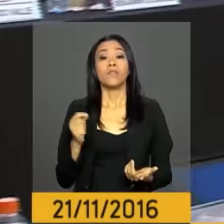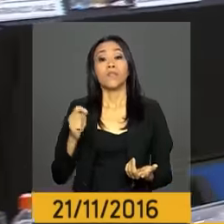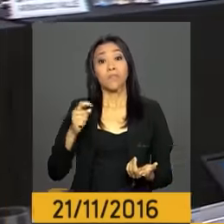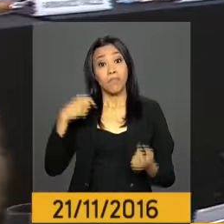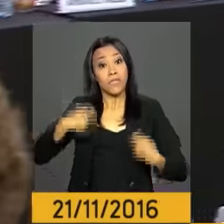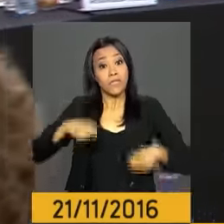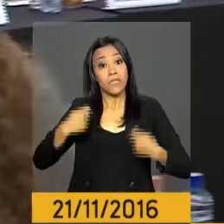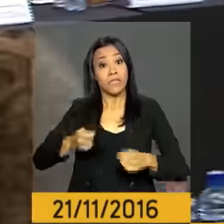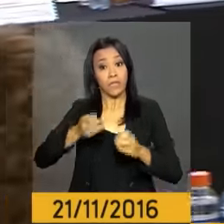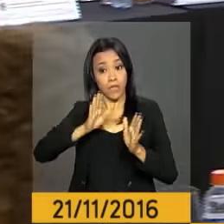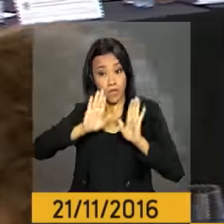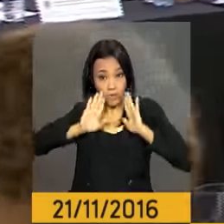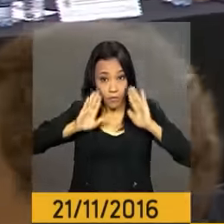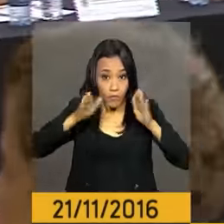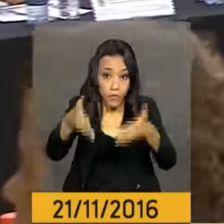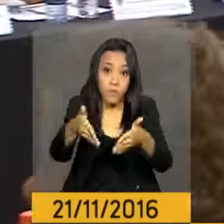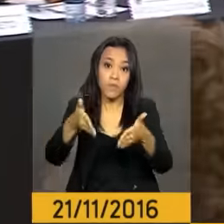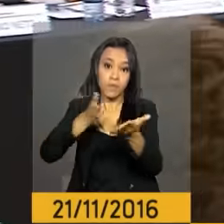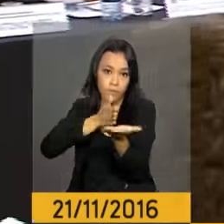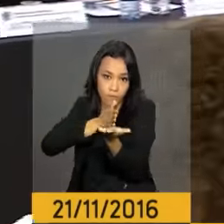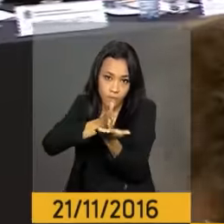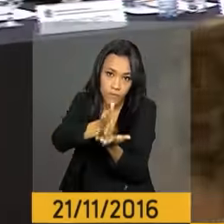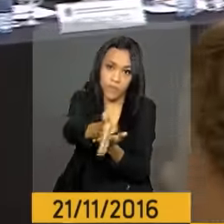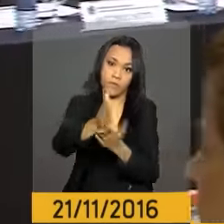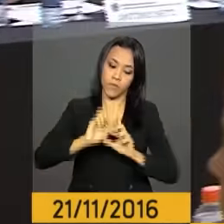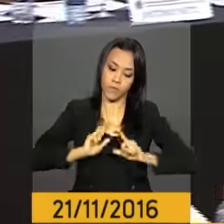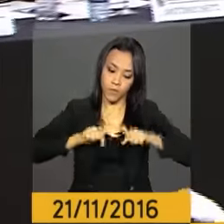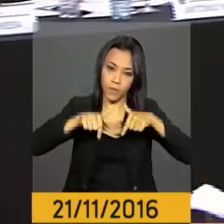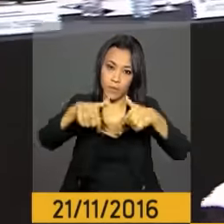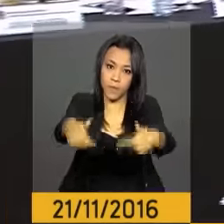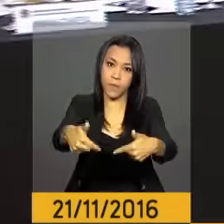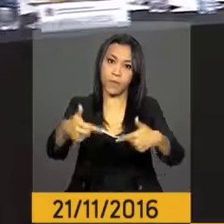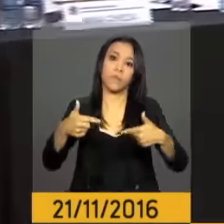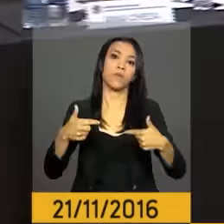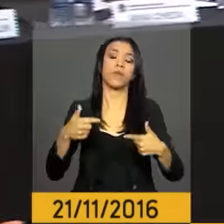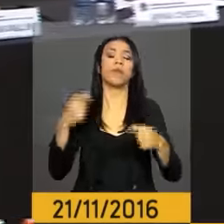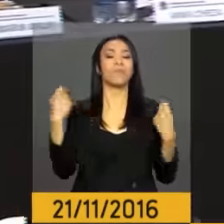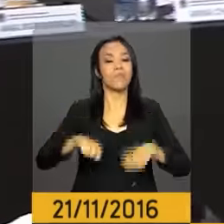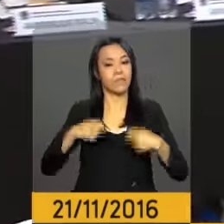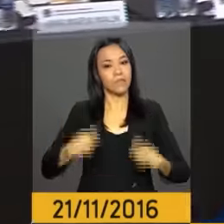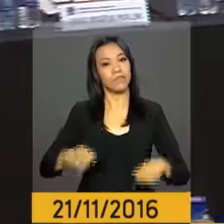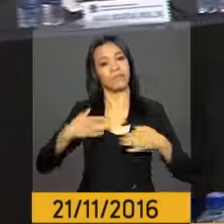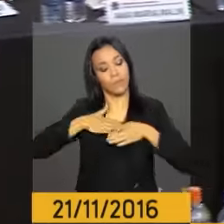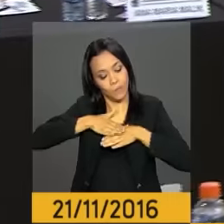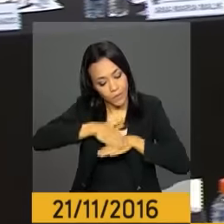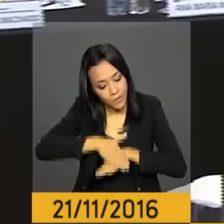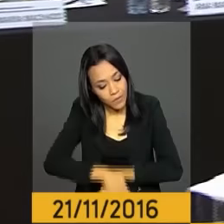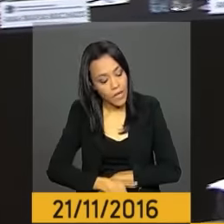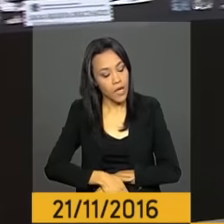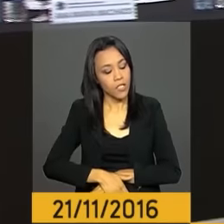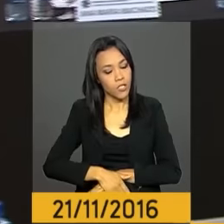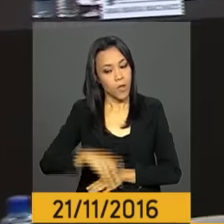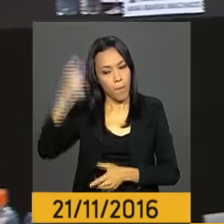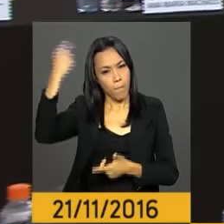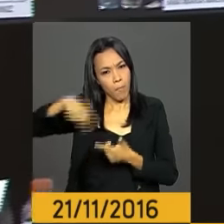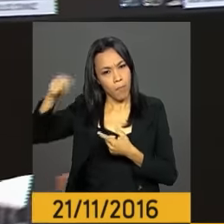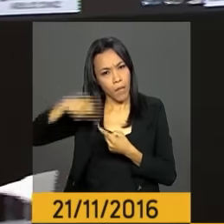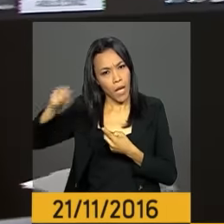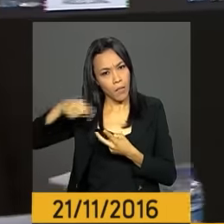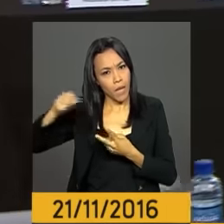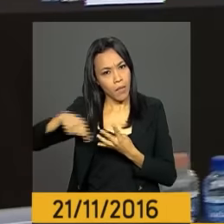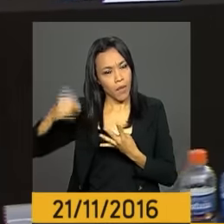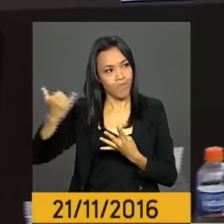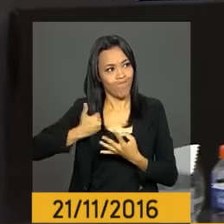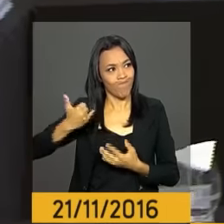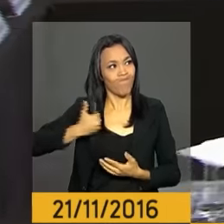para agir, assim como não nos falta humildade para escutar,